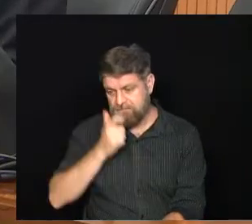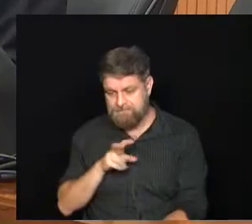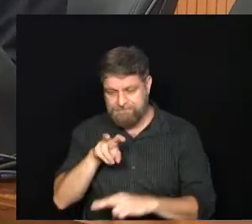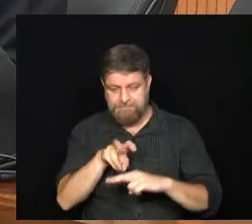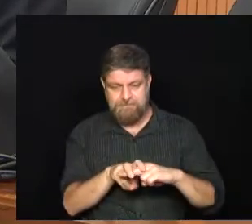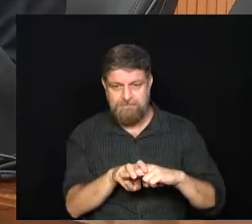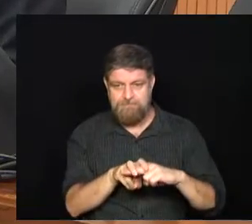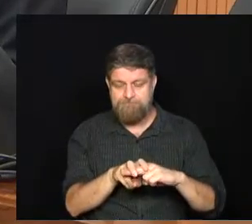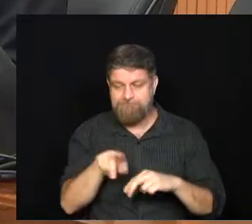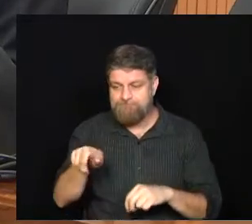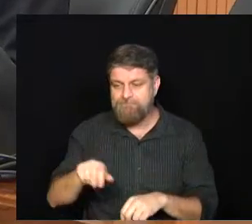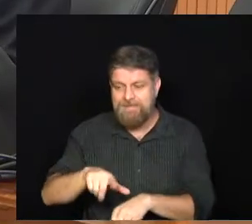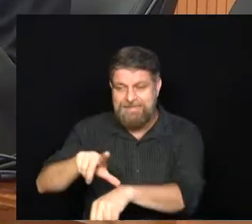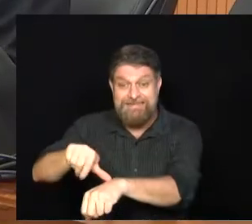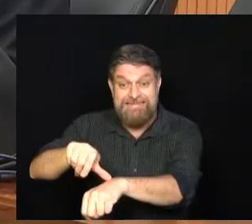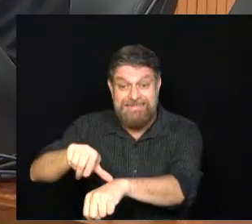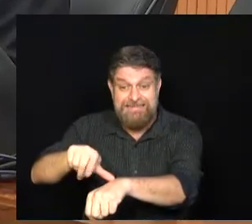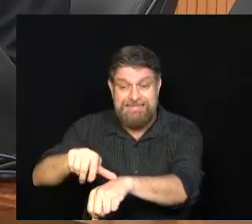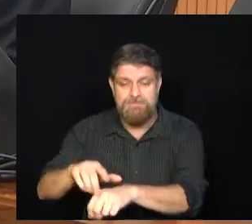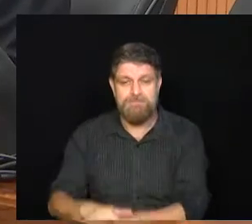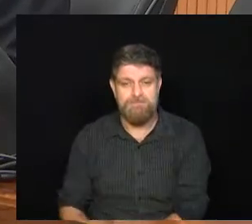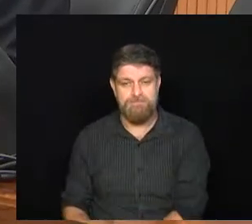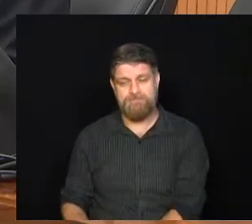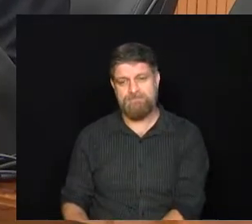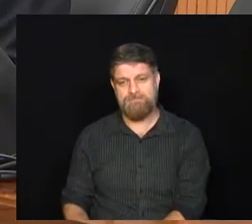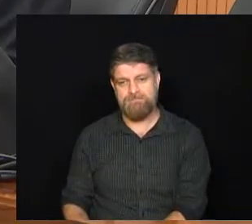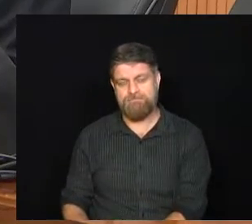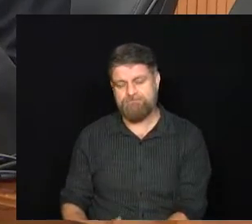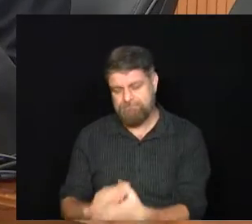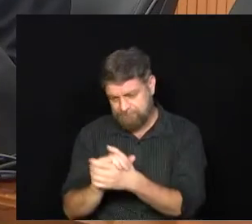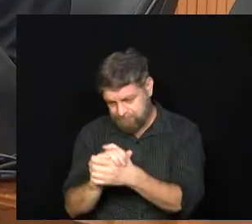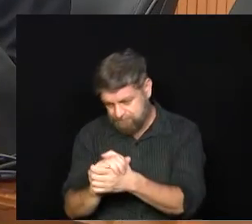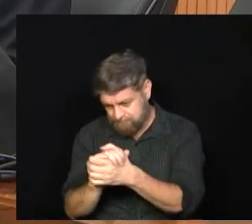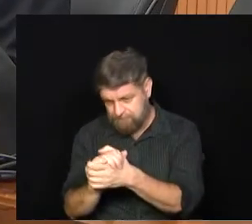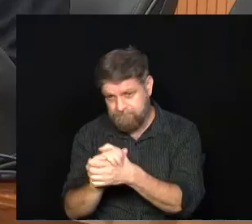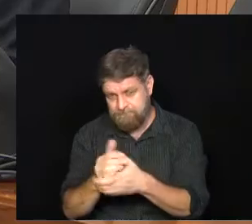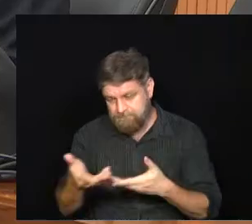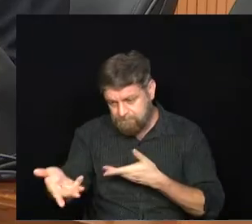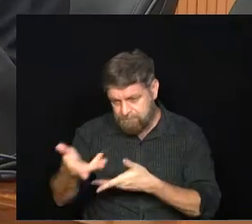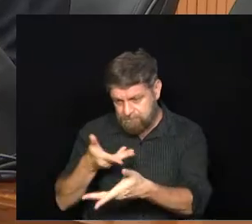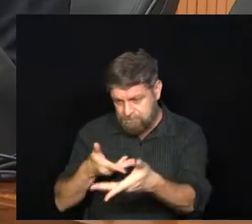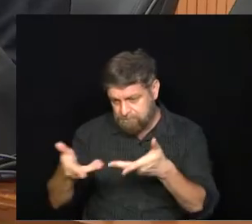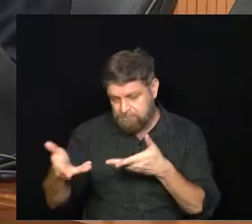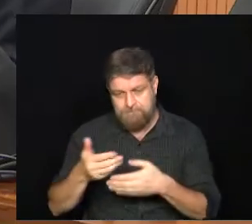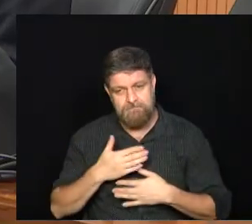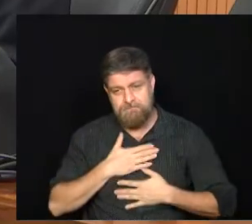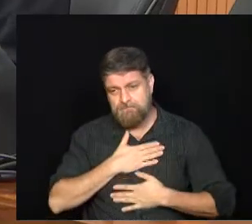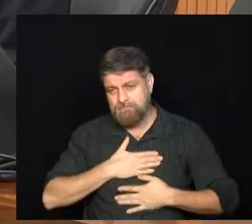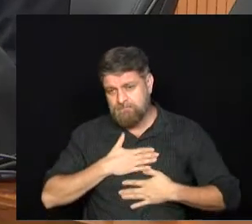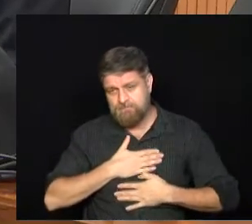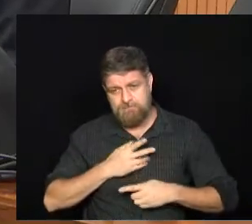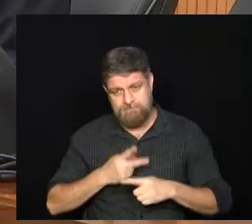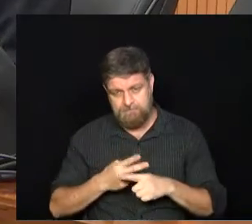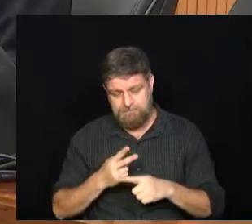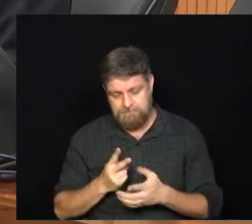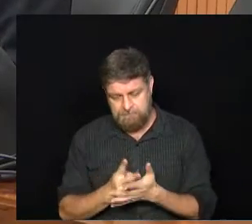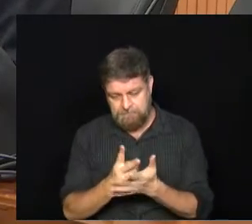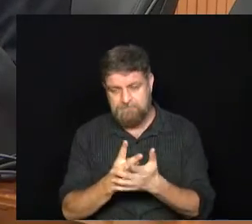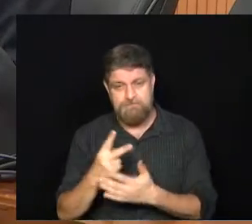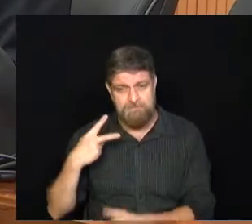havia chegado ainda. Para mim é um prazer sempre debater com a senhora e com todos os